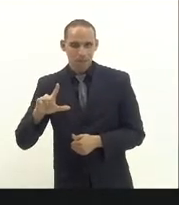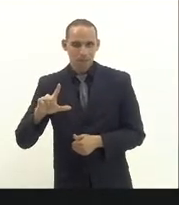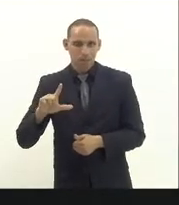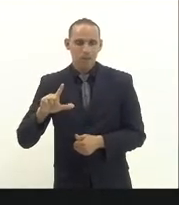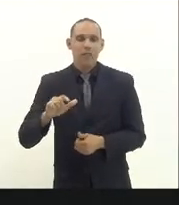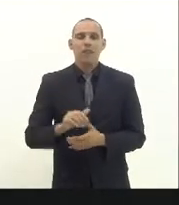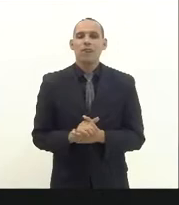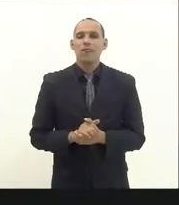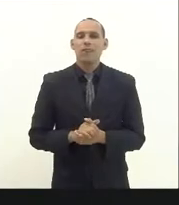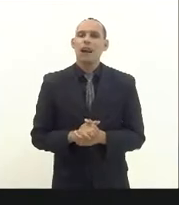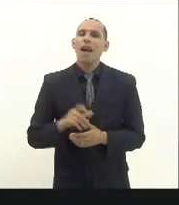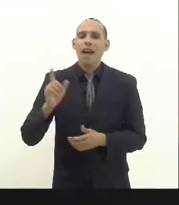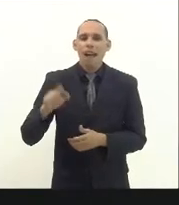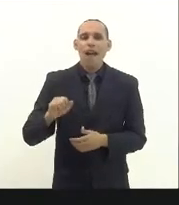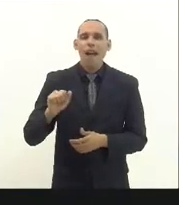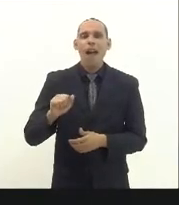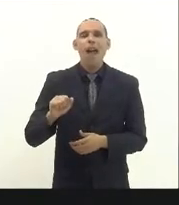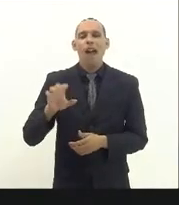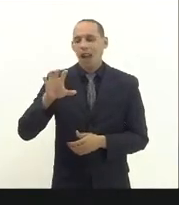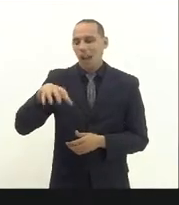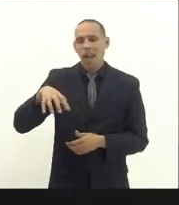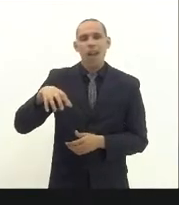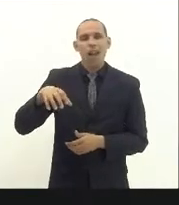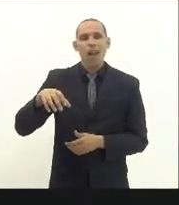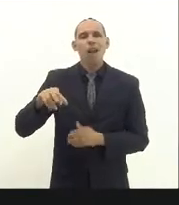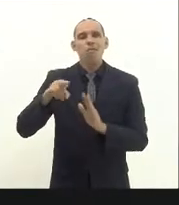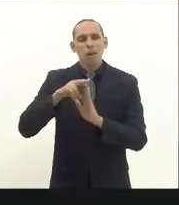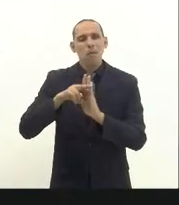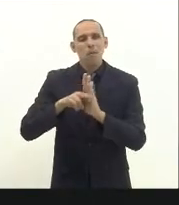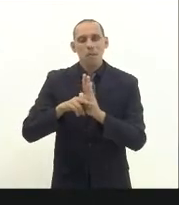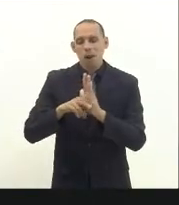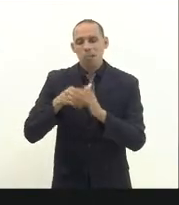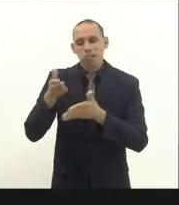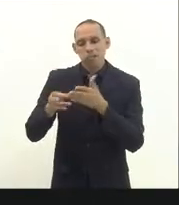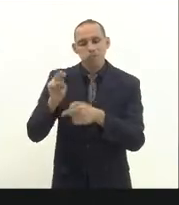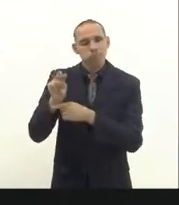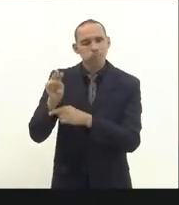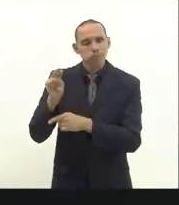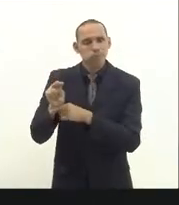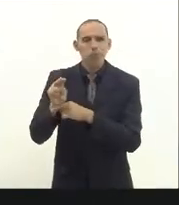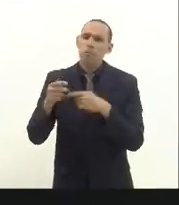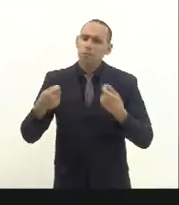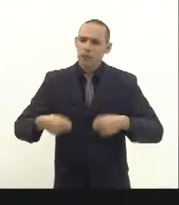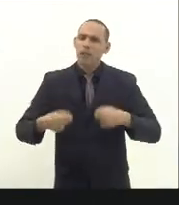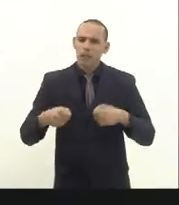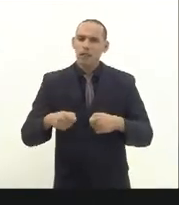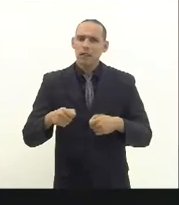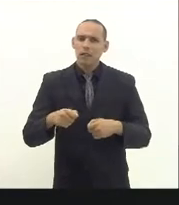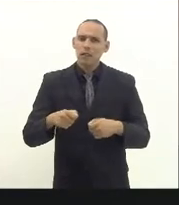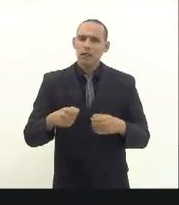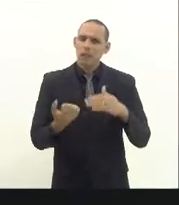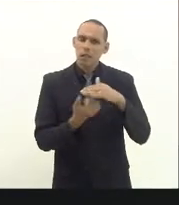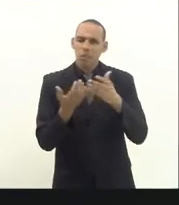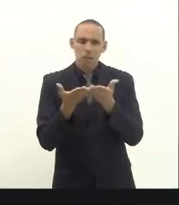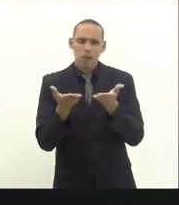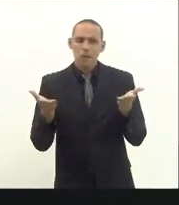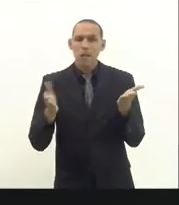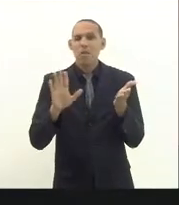anel é agência reguladora que deveria fiscalizar essa esse concessionárias